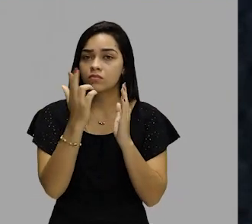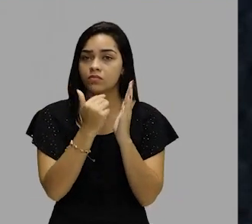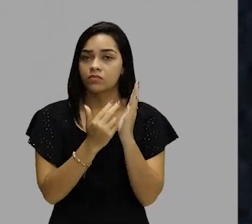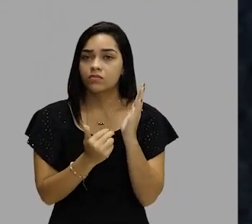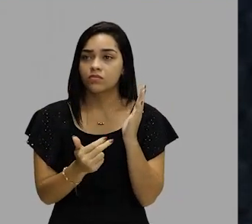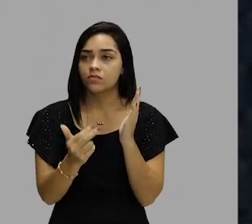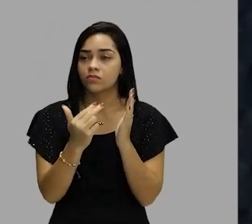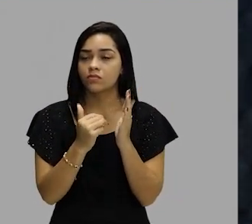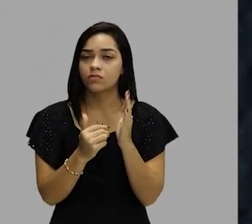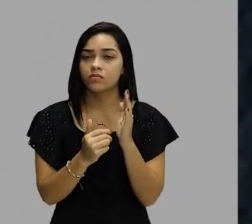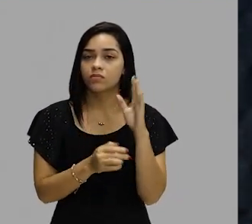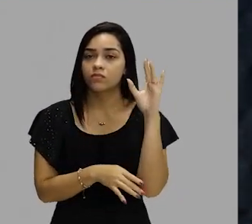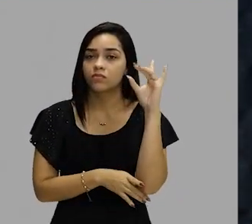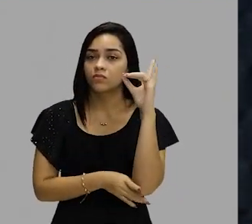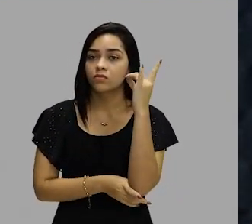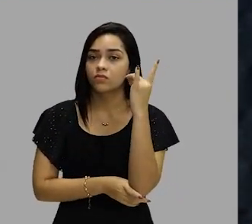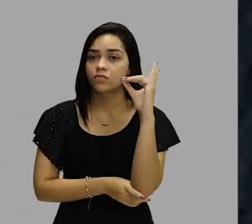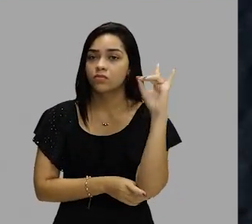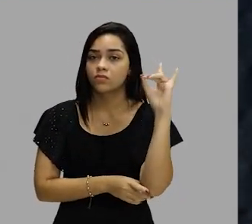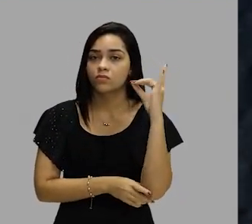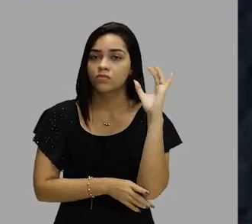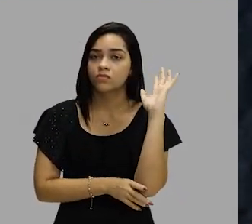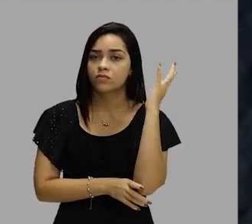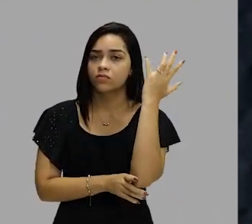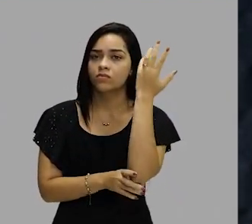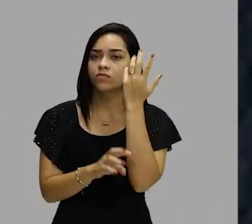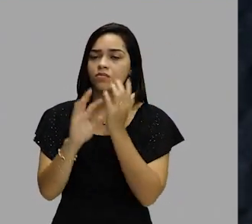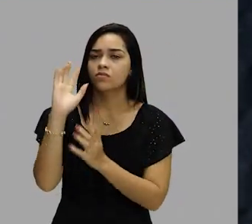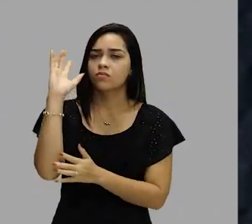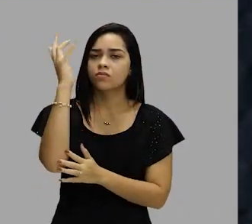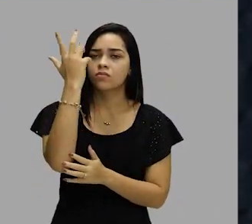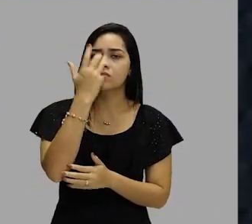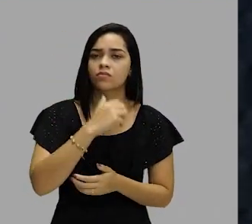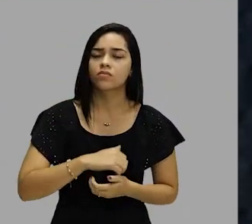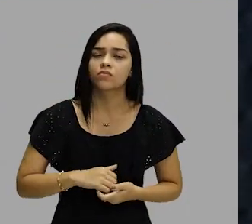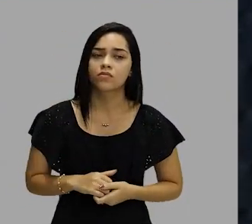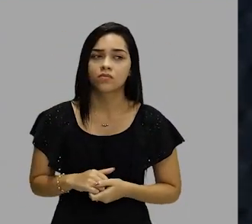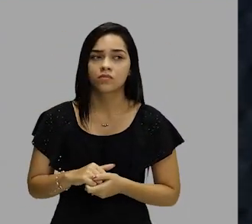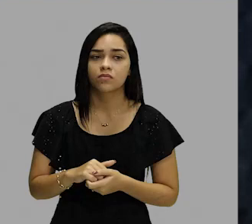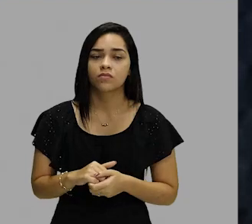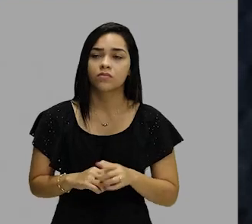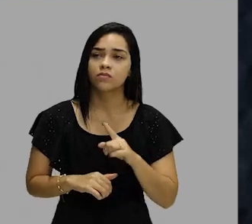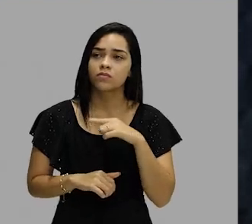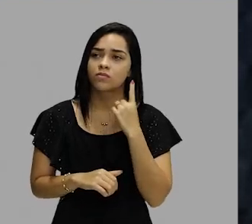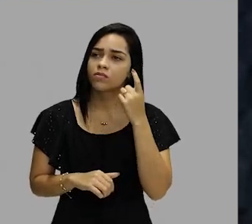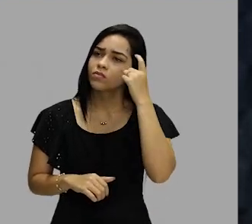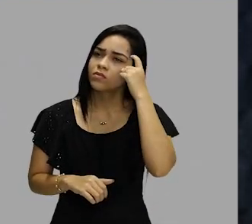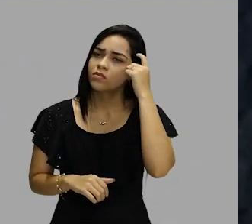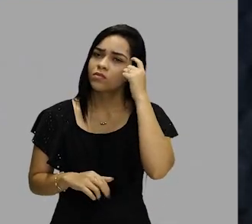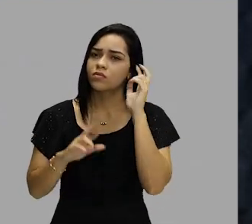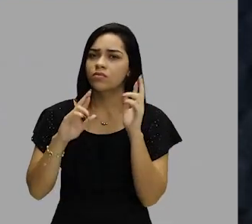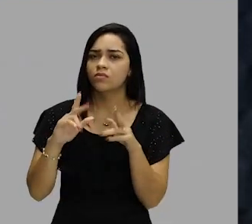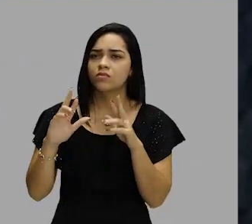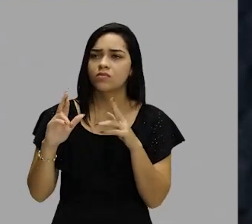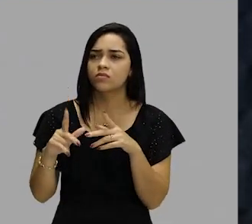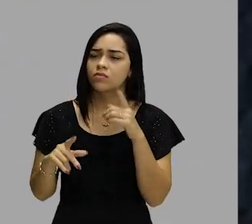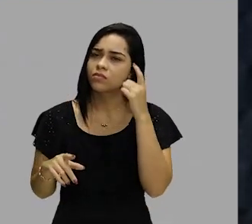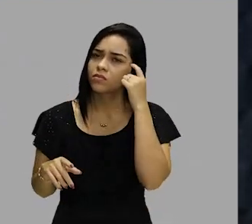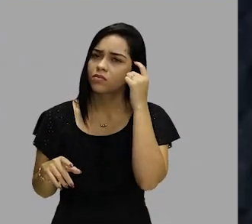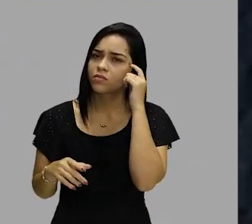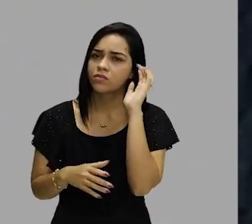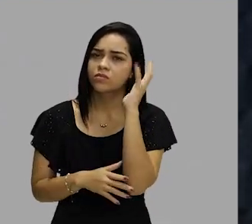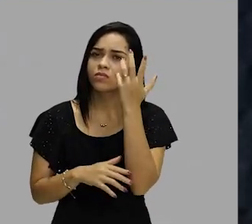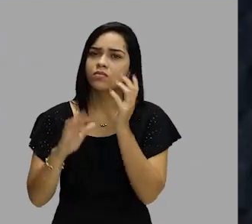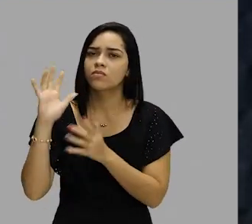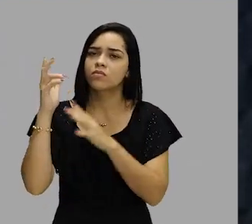desenho de uma girafa na Amazônia. Aí a gente acha estranho isso, né? Já pensou se a girafa existisse